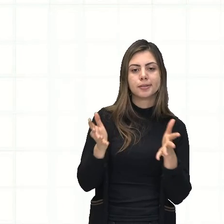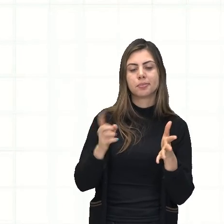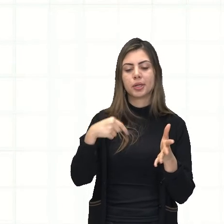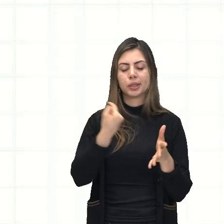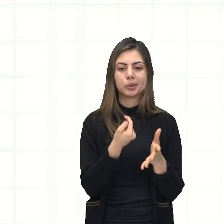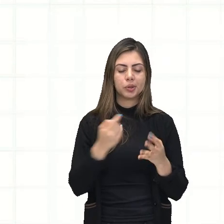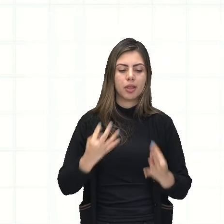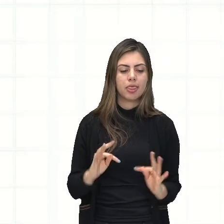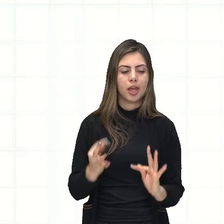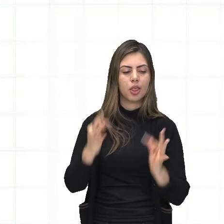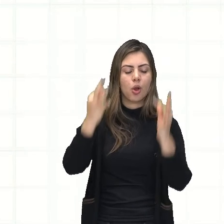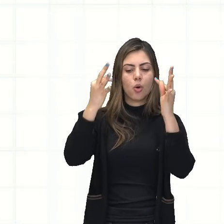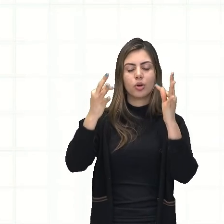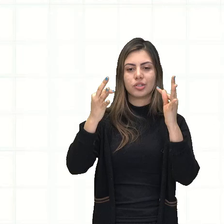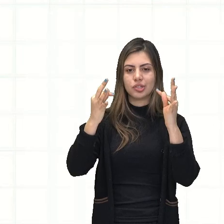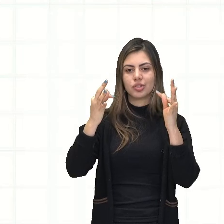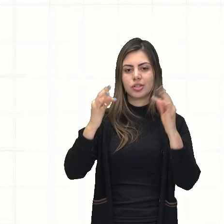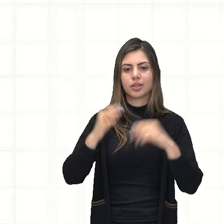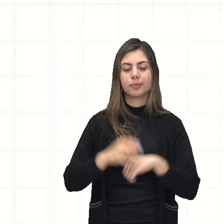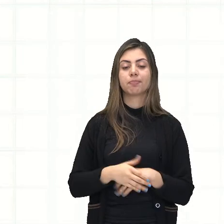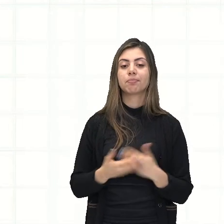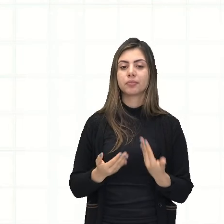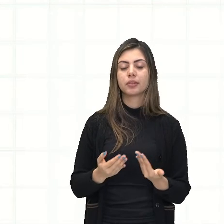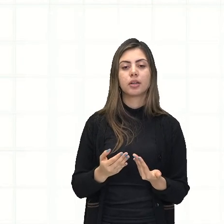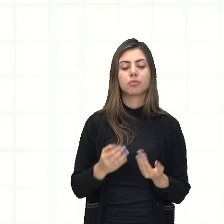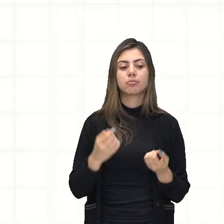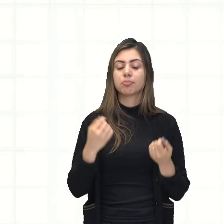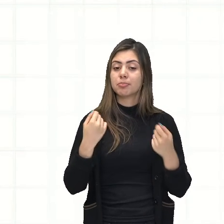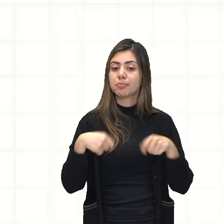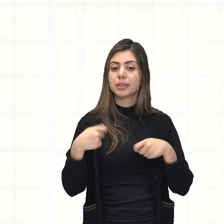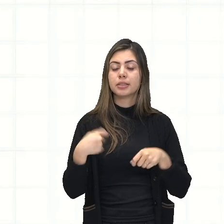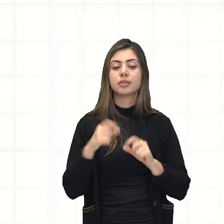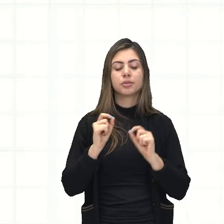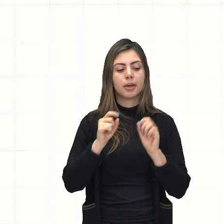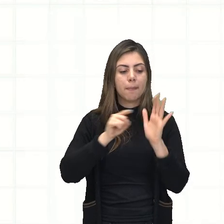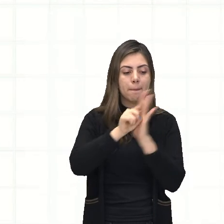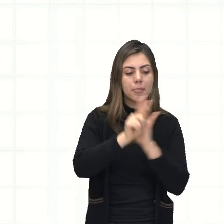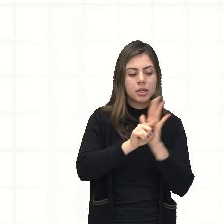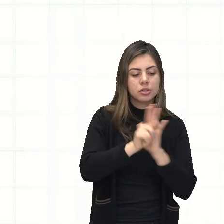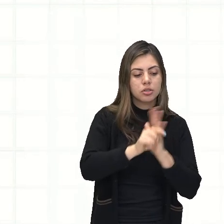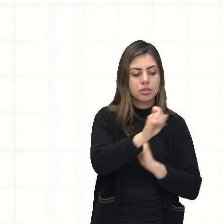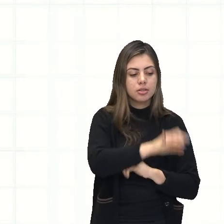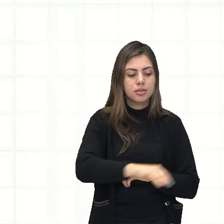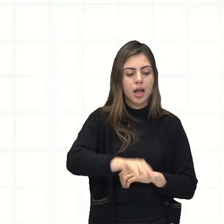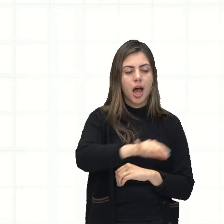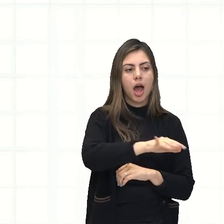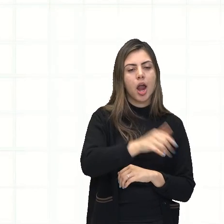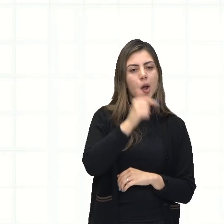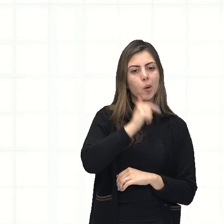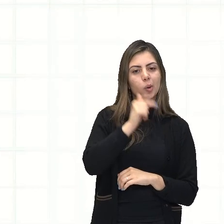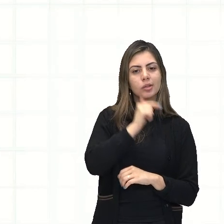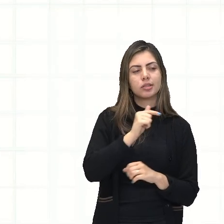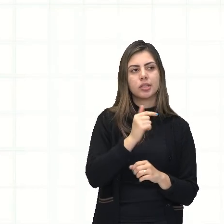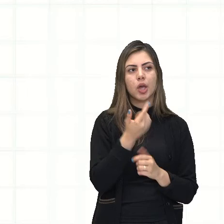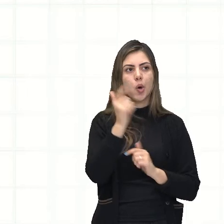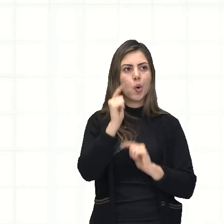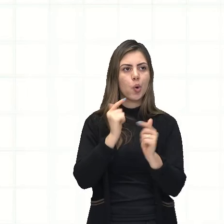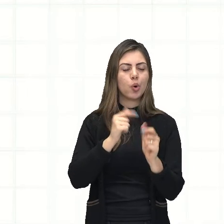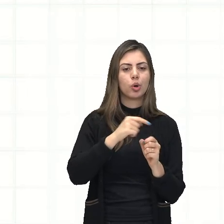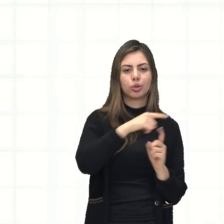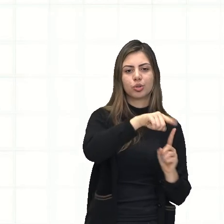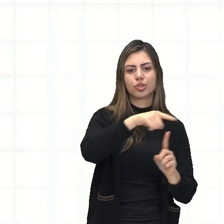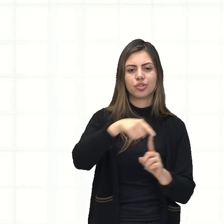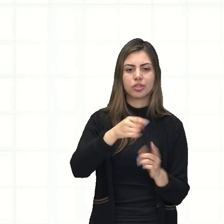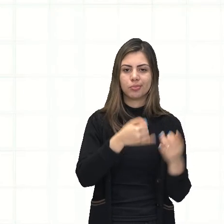desenvolvimento tecnológico. A gente estimula que pesquisas sejam realizadas para mais descobertas de